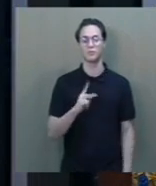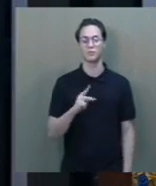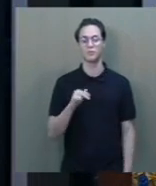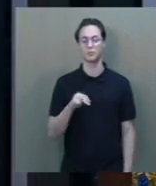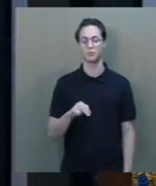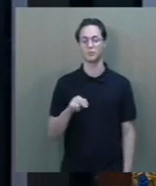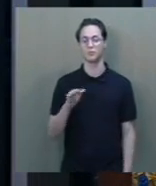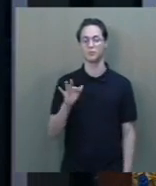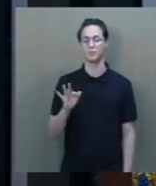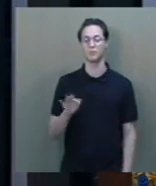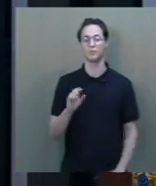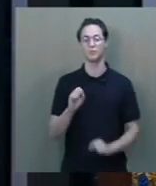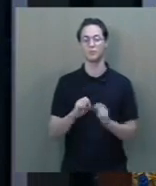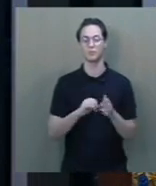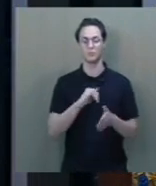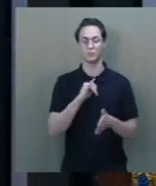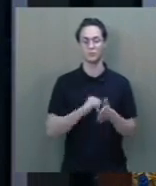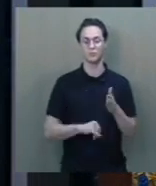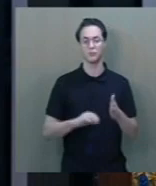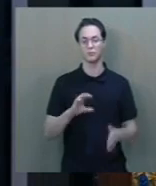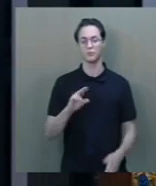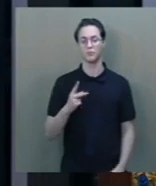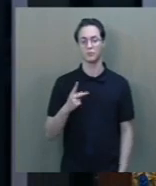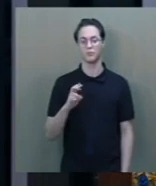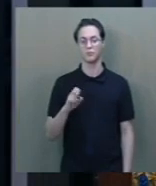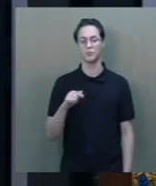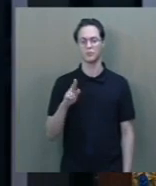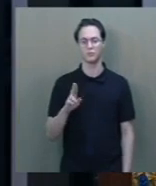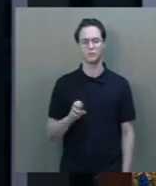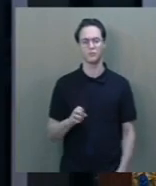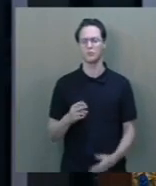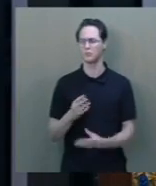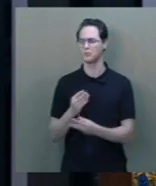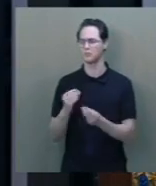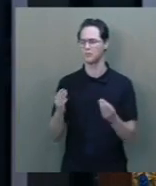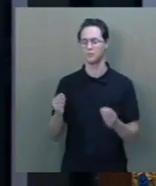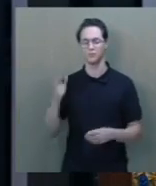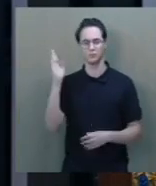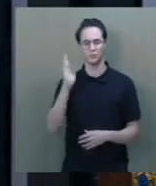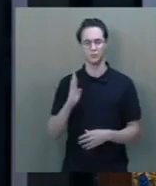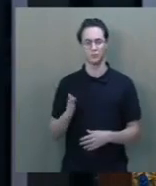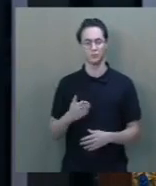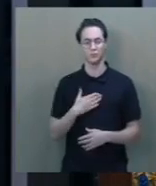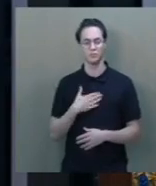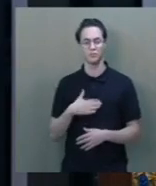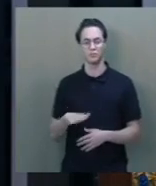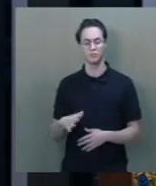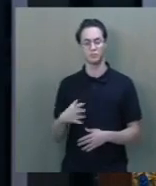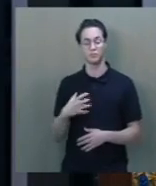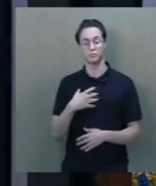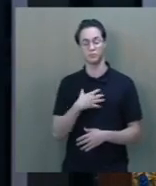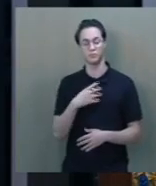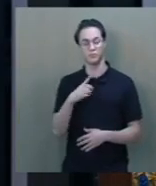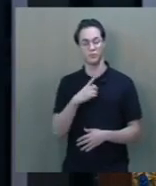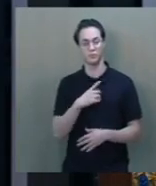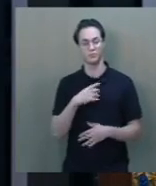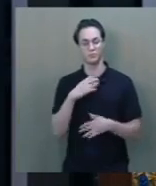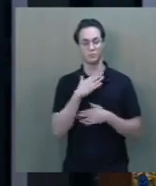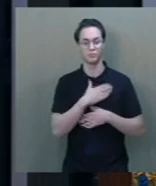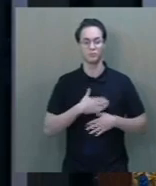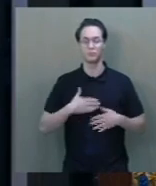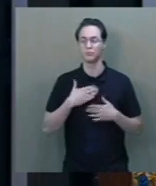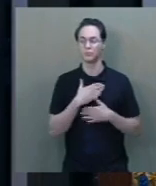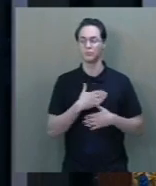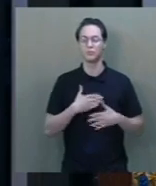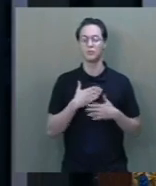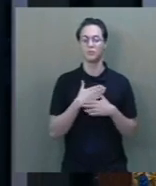o imposto do cheque tão abominado por todos os brasileiros, e eu tive o prazer, a inexperiente novata